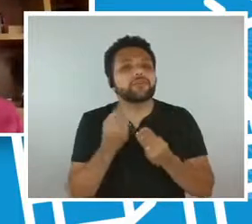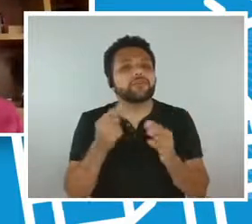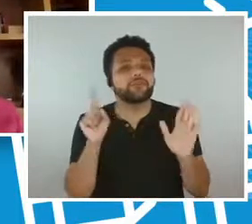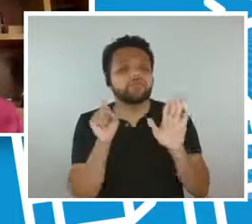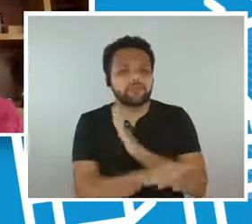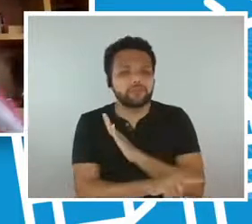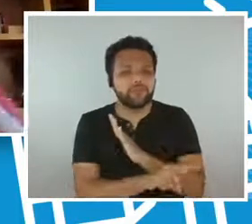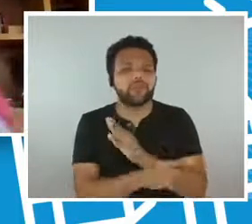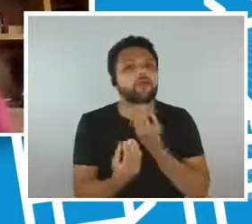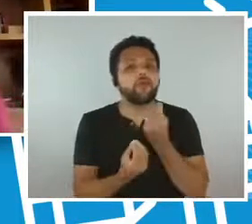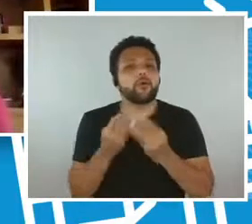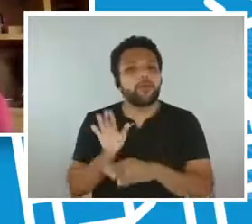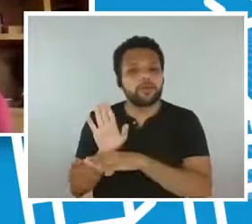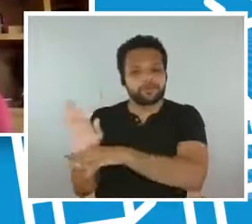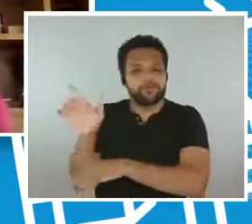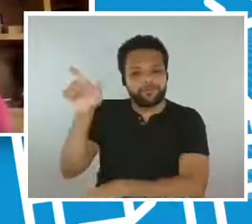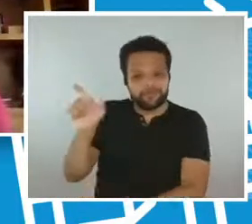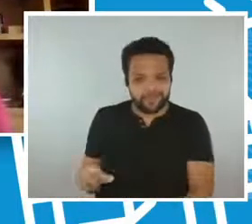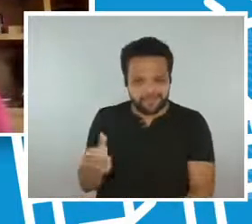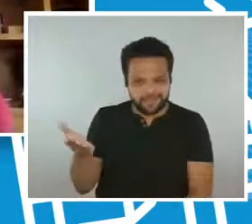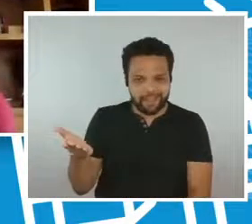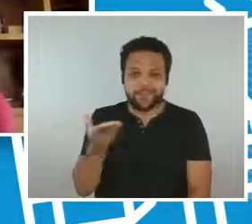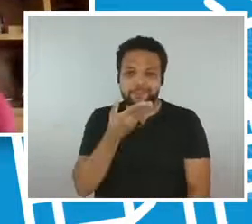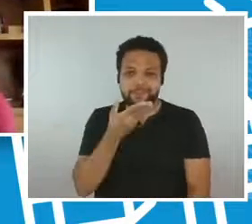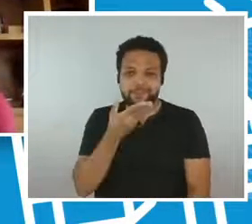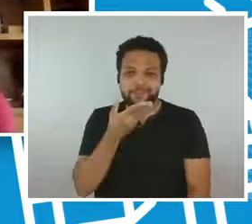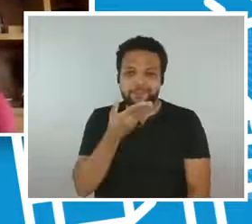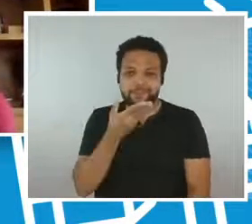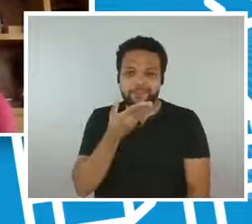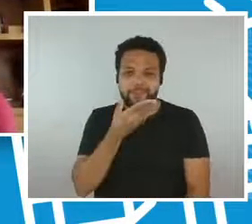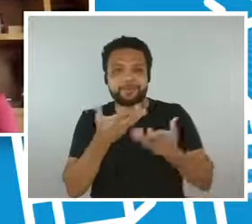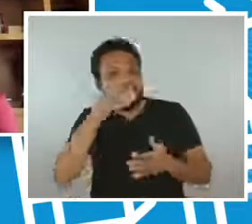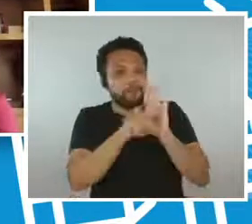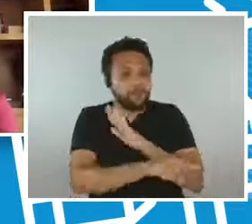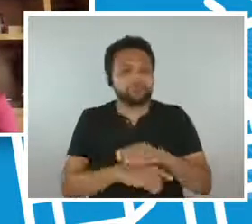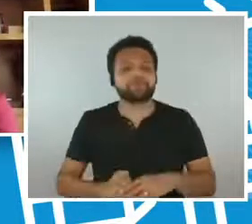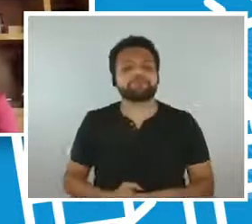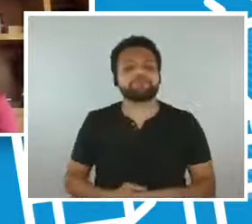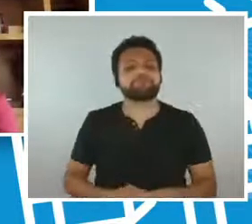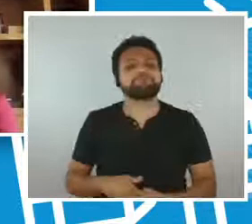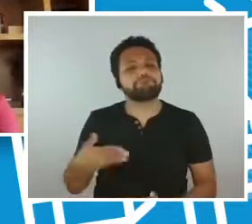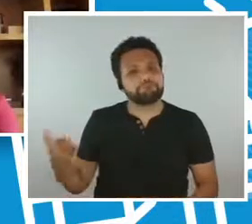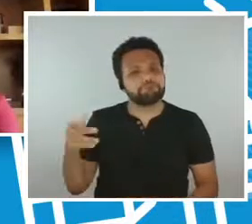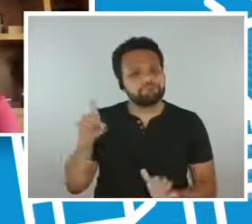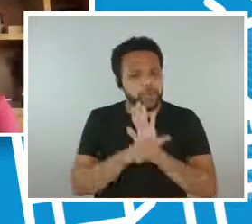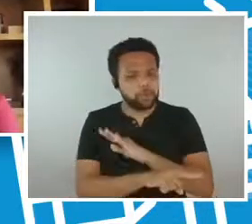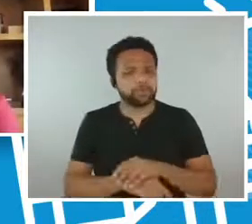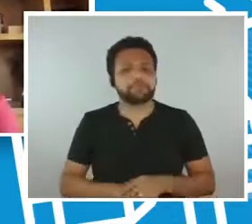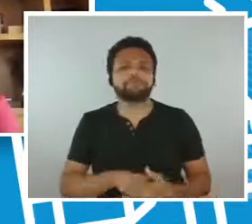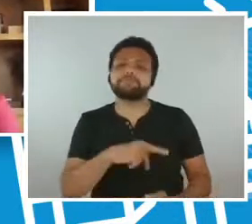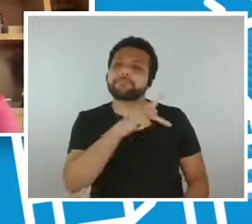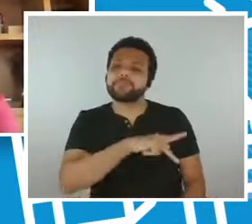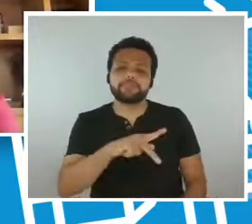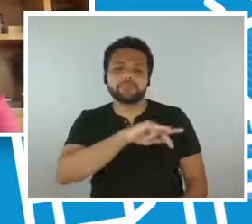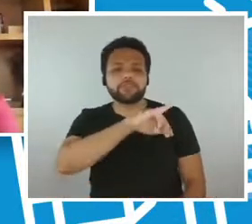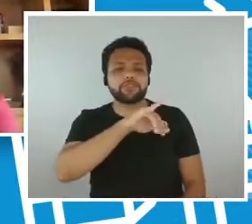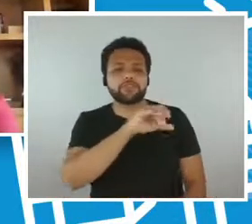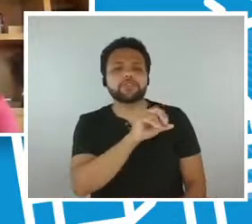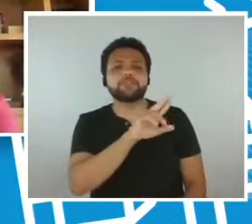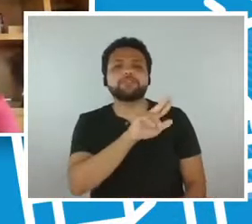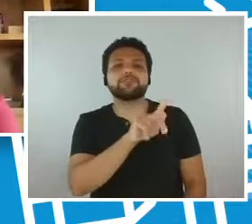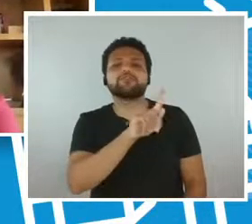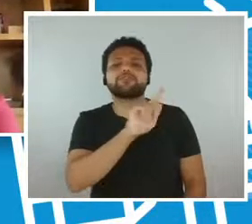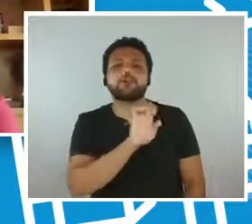pode ajudar ele. Ele está dizendo assim, professor Jorge, como identificar